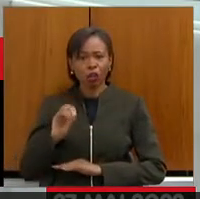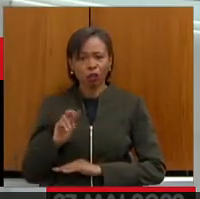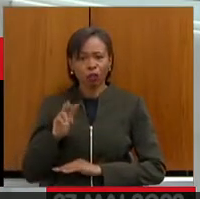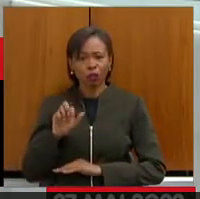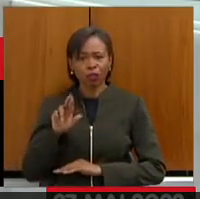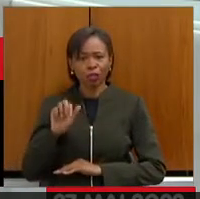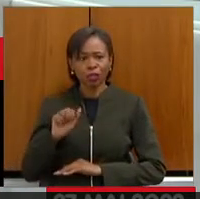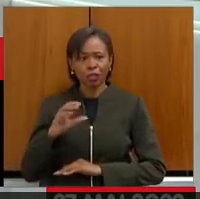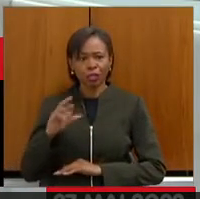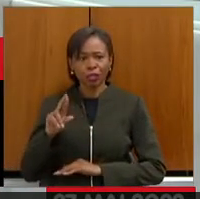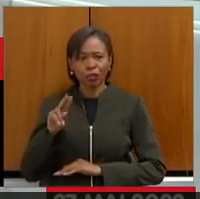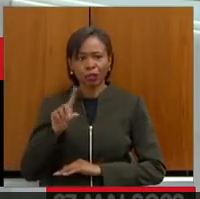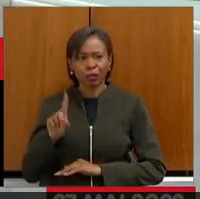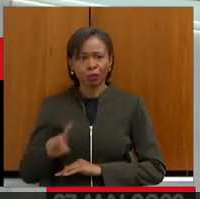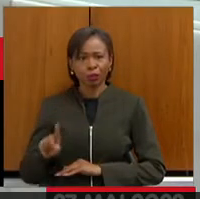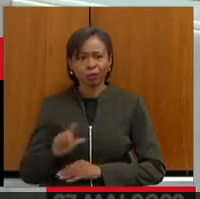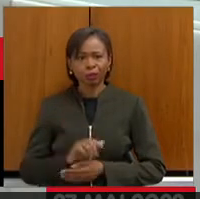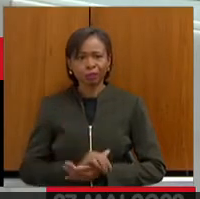com você